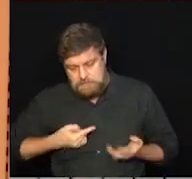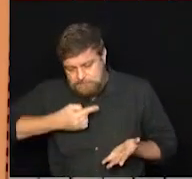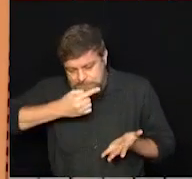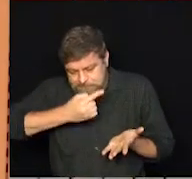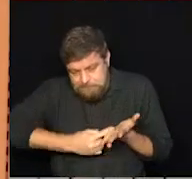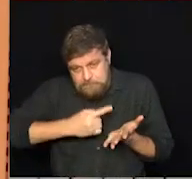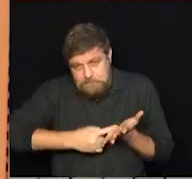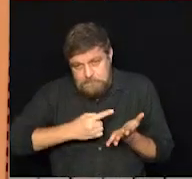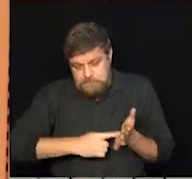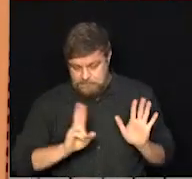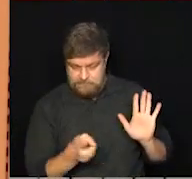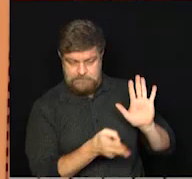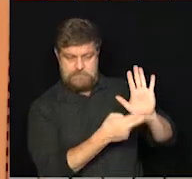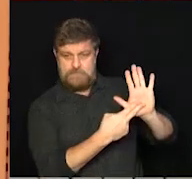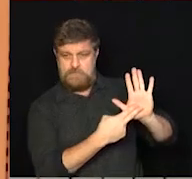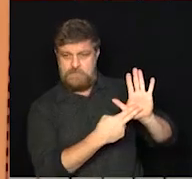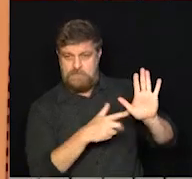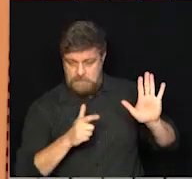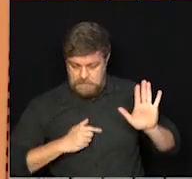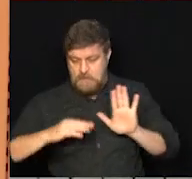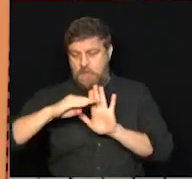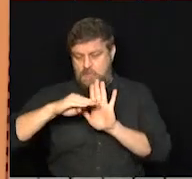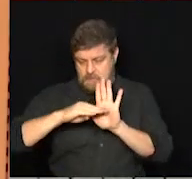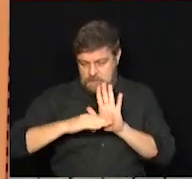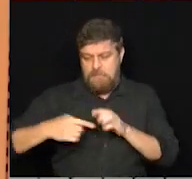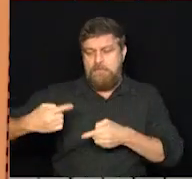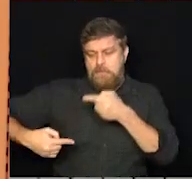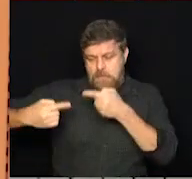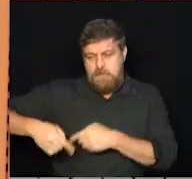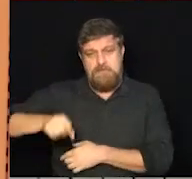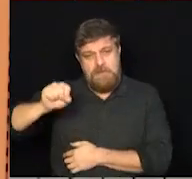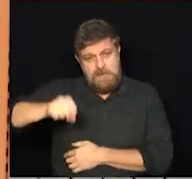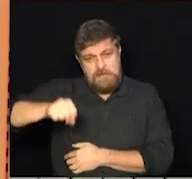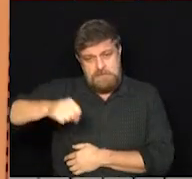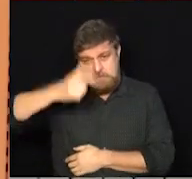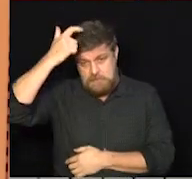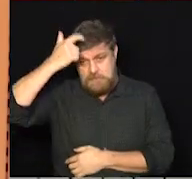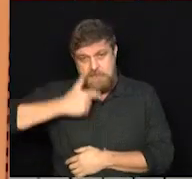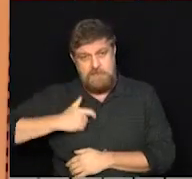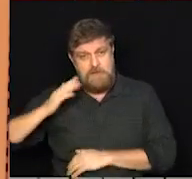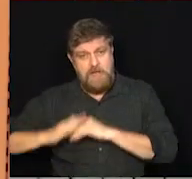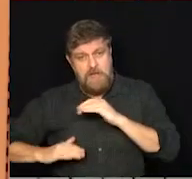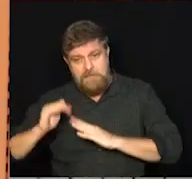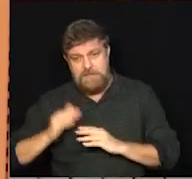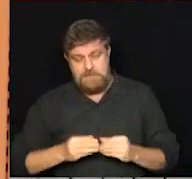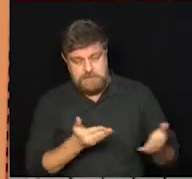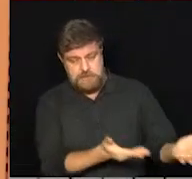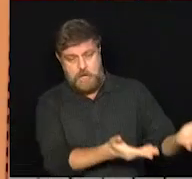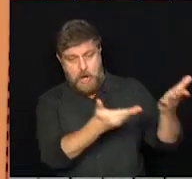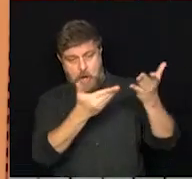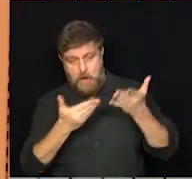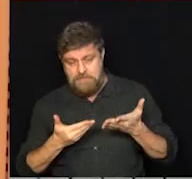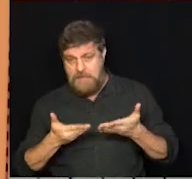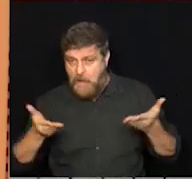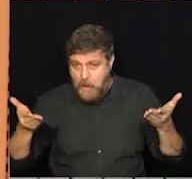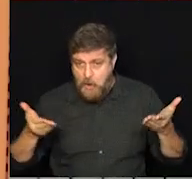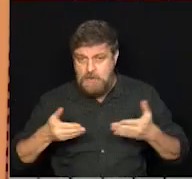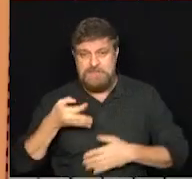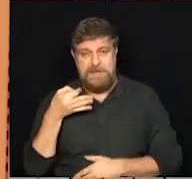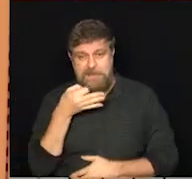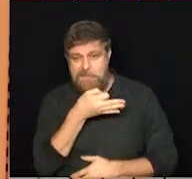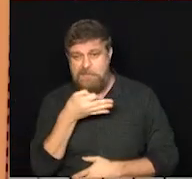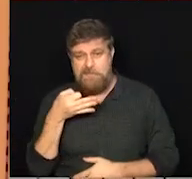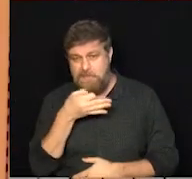comprometemos em pautar o tema eh tomei essa iniciativa de trazer ela aqui é